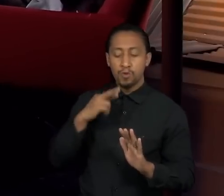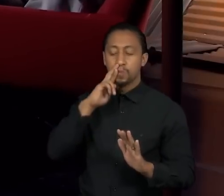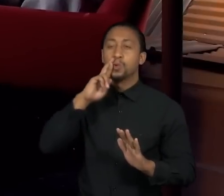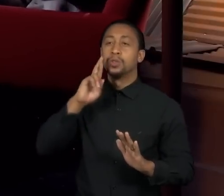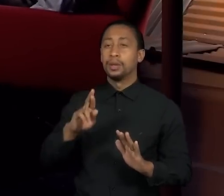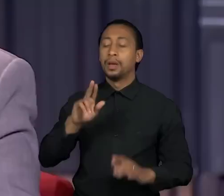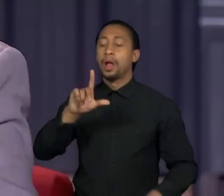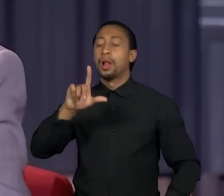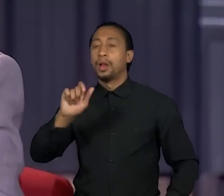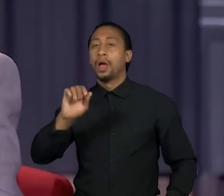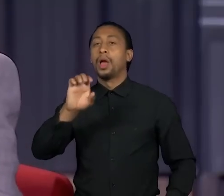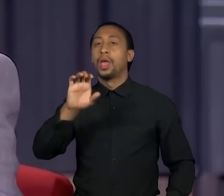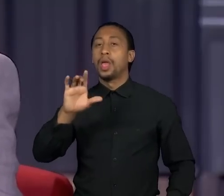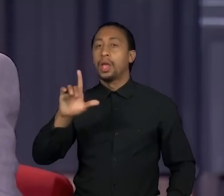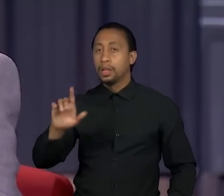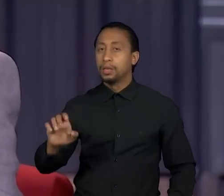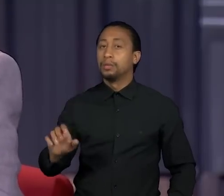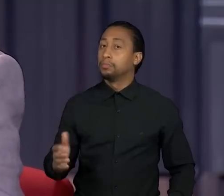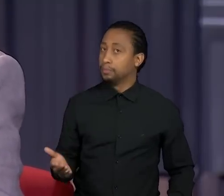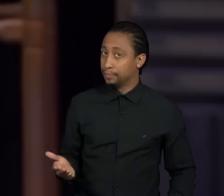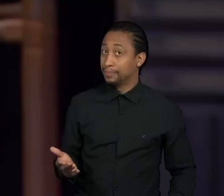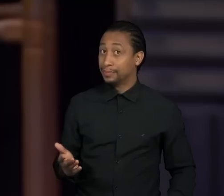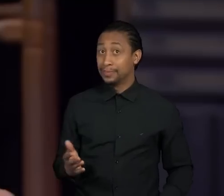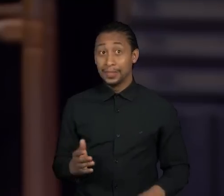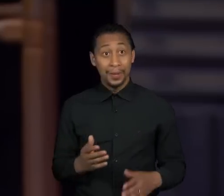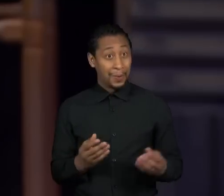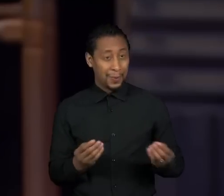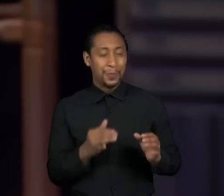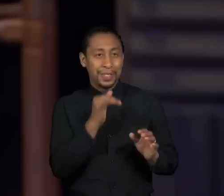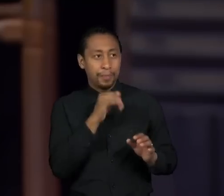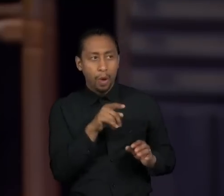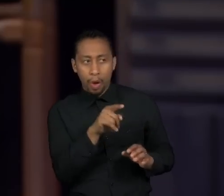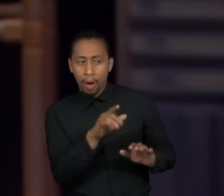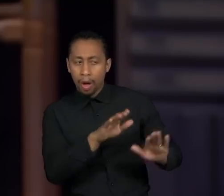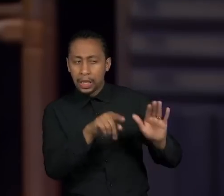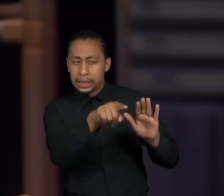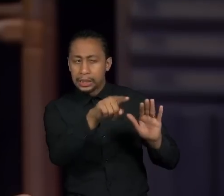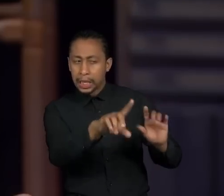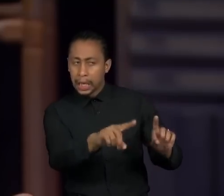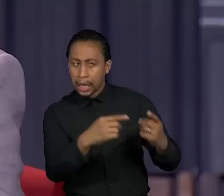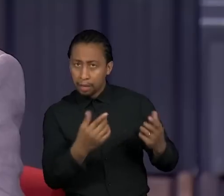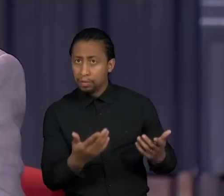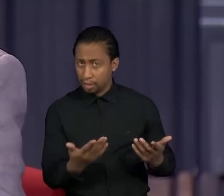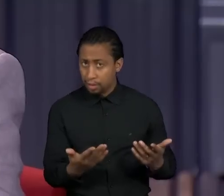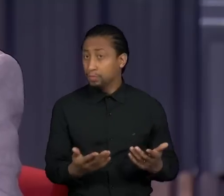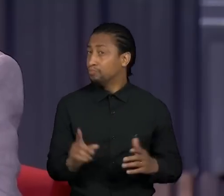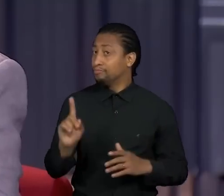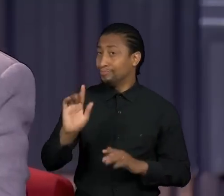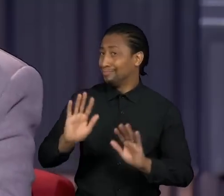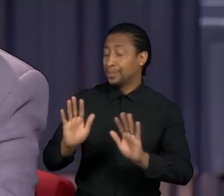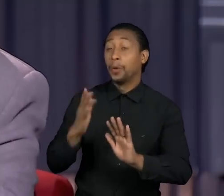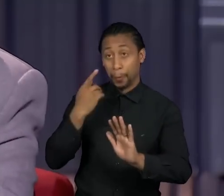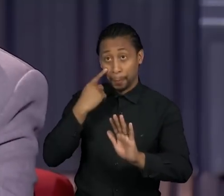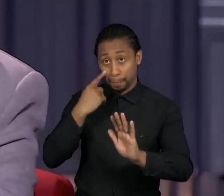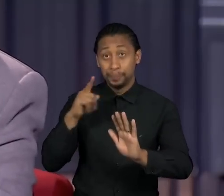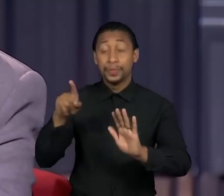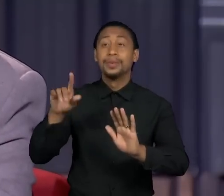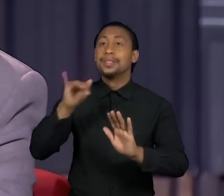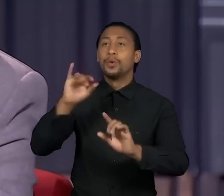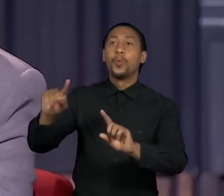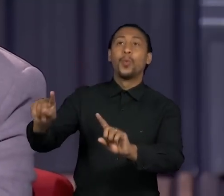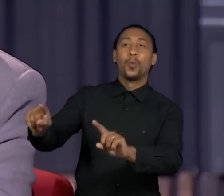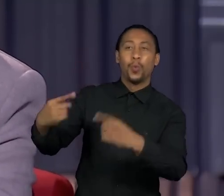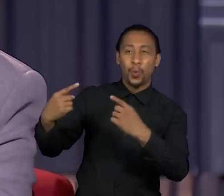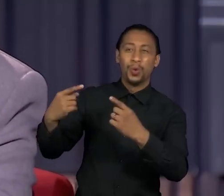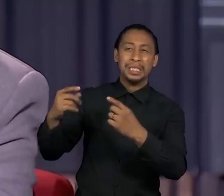automaticamente responde, lá ele. É Só meio que assim, olha lá ele querendo, é isso? Não, é tipo assim, o cara falou algo de